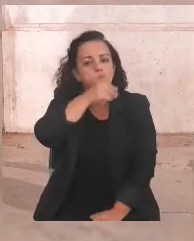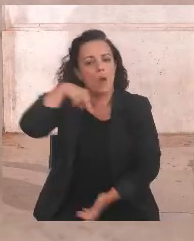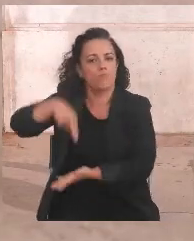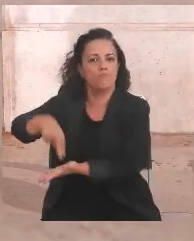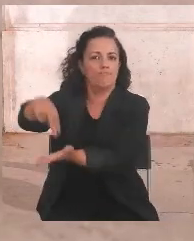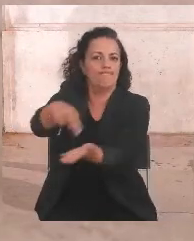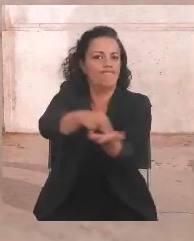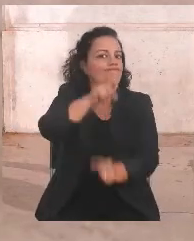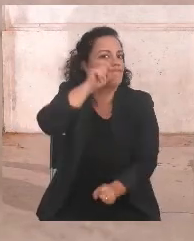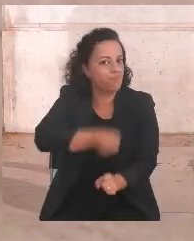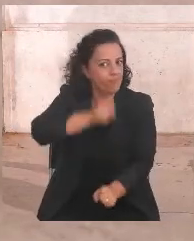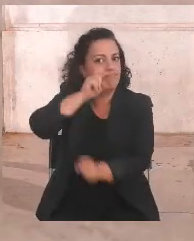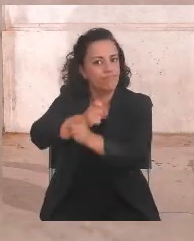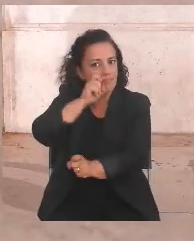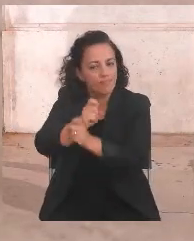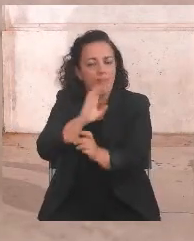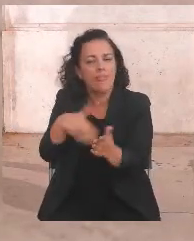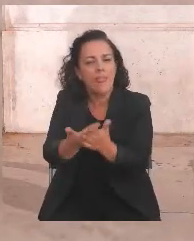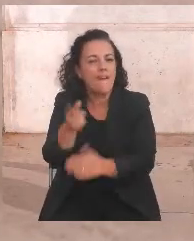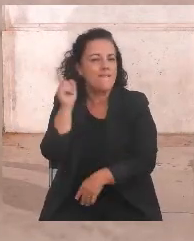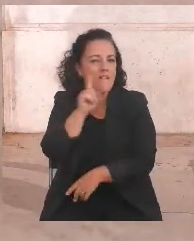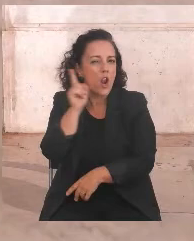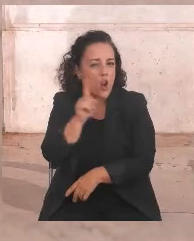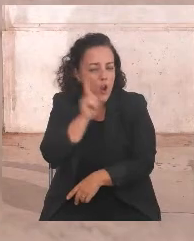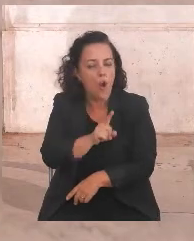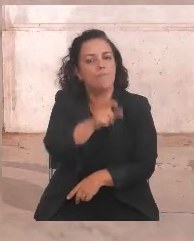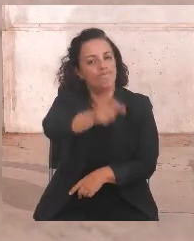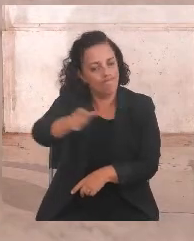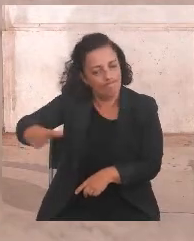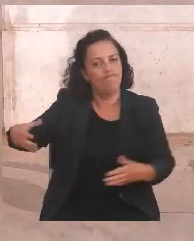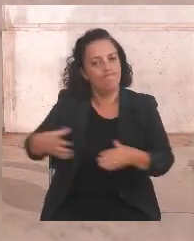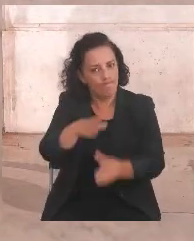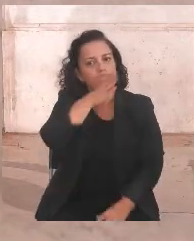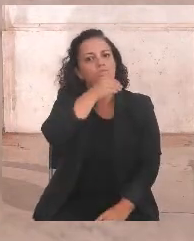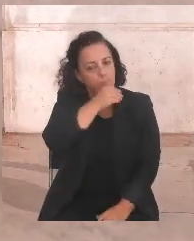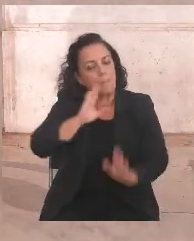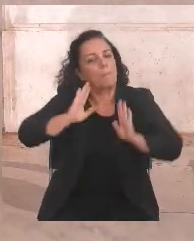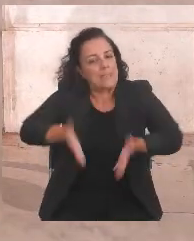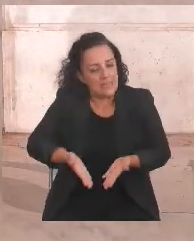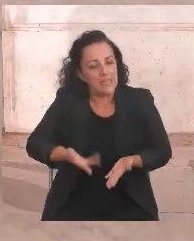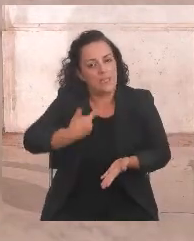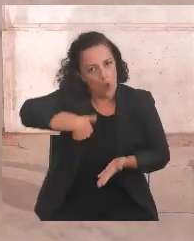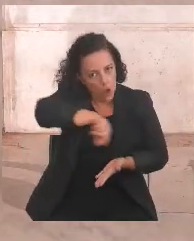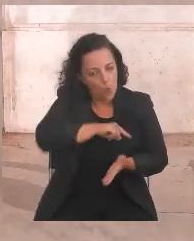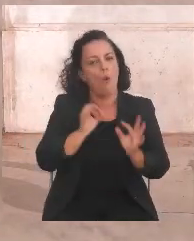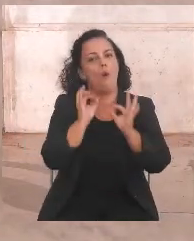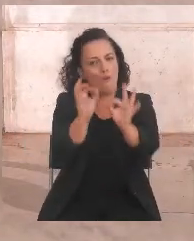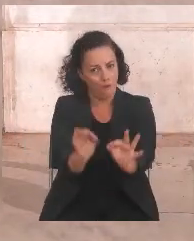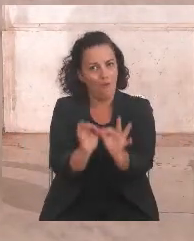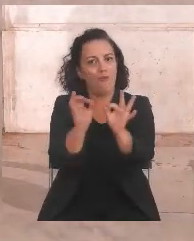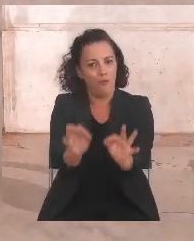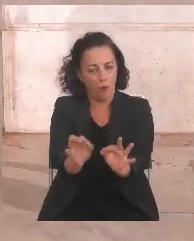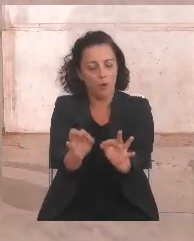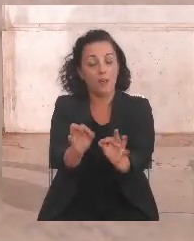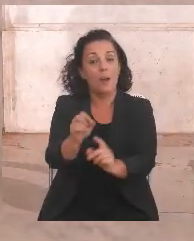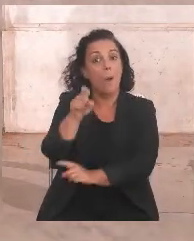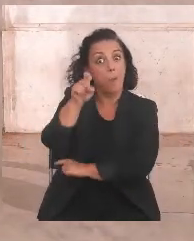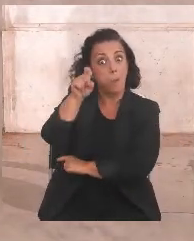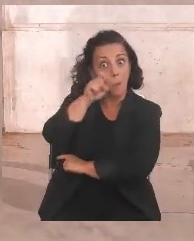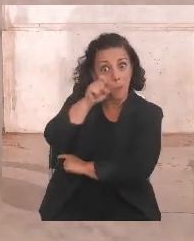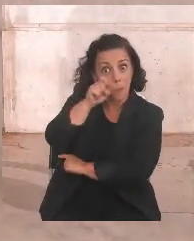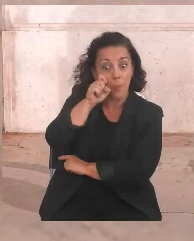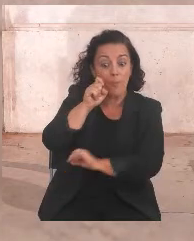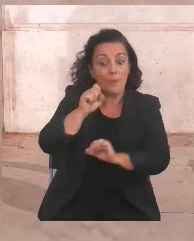proximidade e, sobretudo, pela valorização das forças de segurança. Estarei ao vosso lado. A segurança